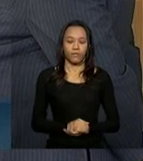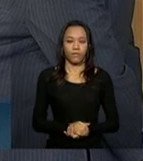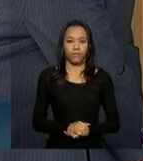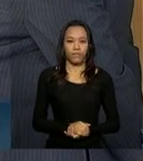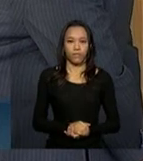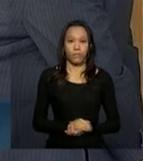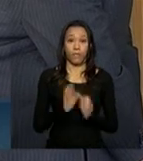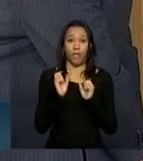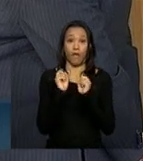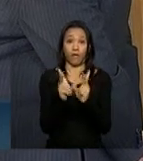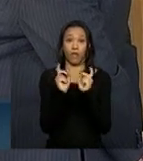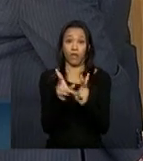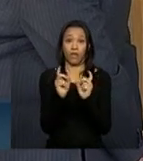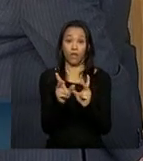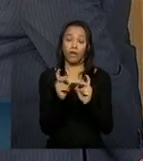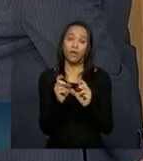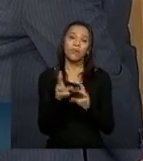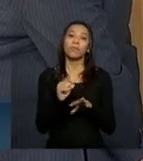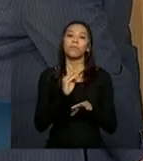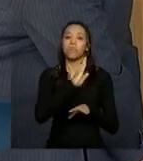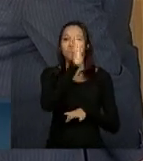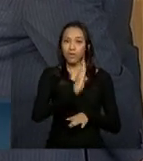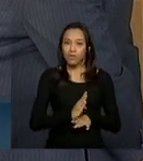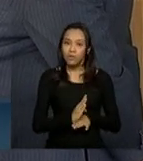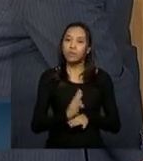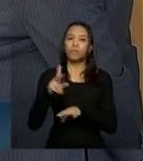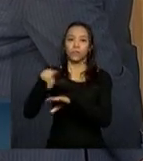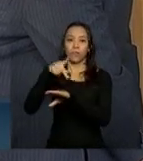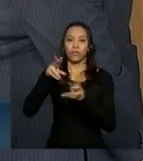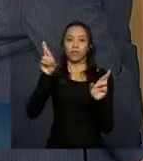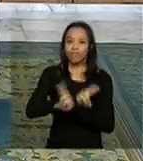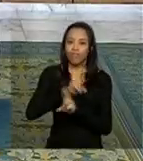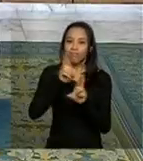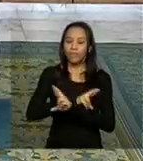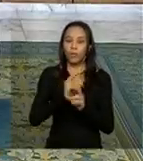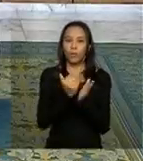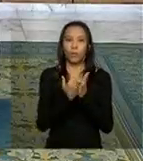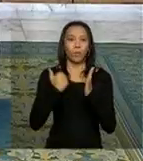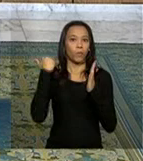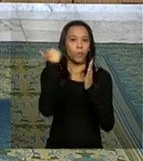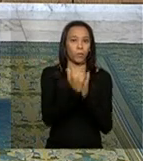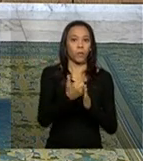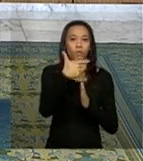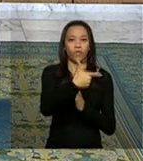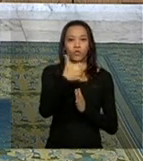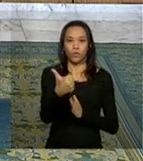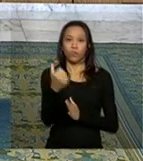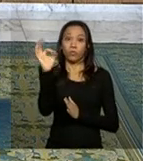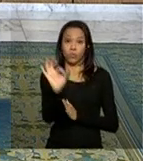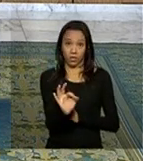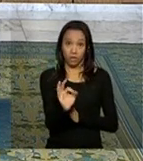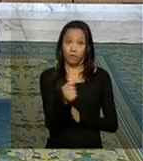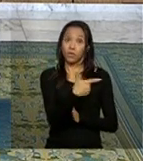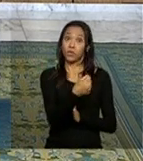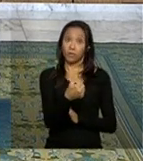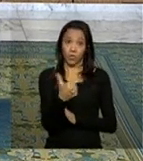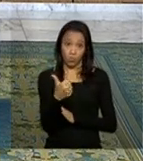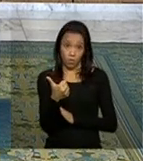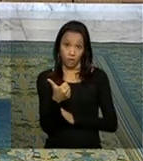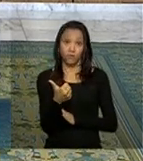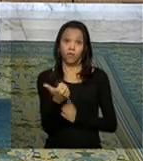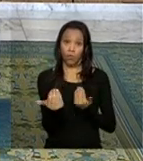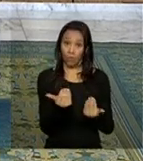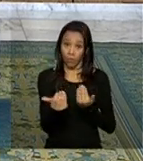O comércio entre Brasil e Colômbia cresceu em torno de 21% em 2011, em relação com o ano